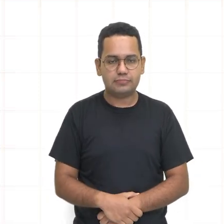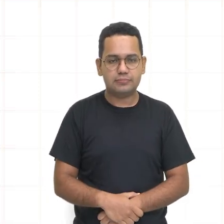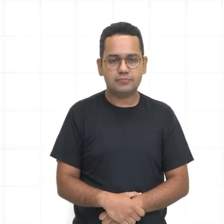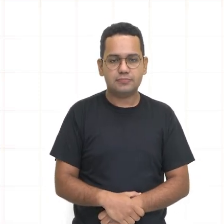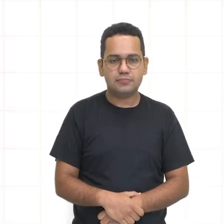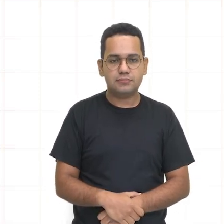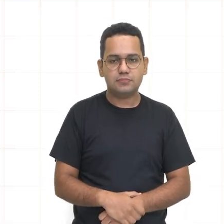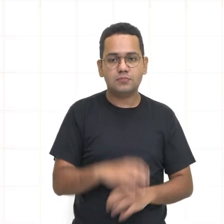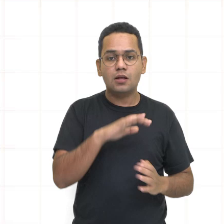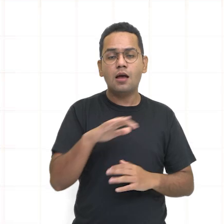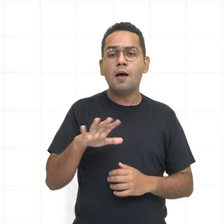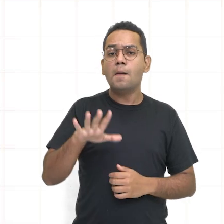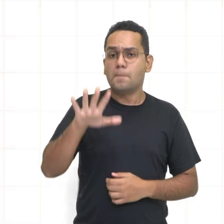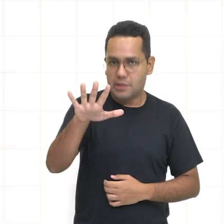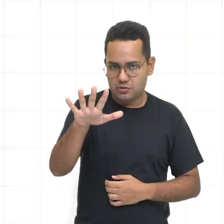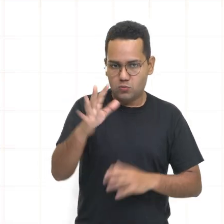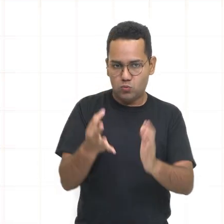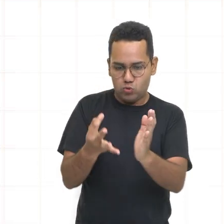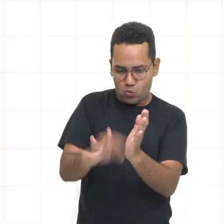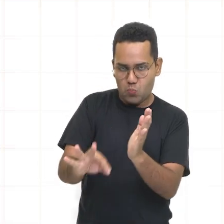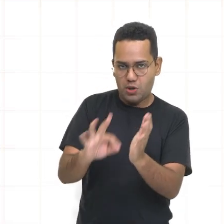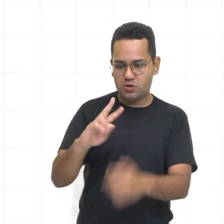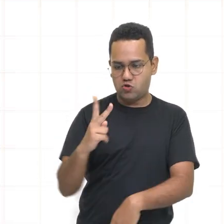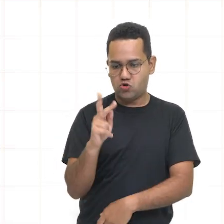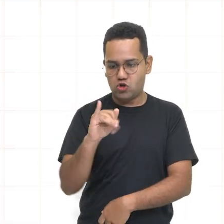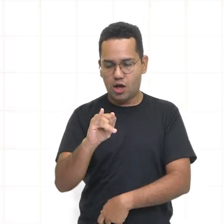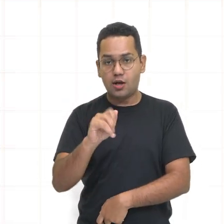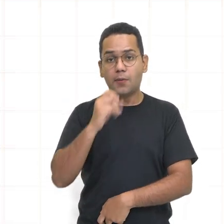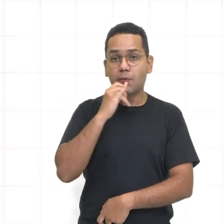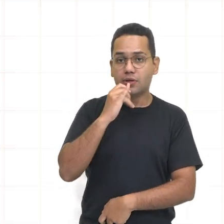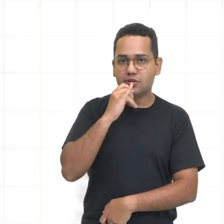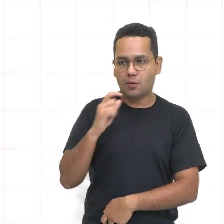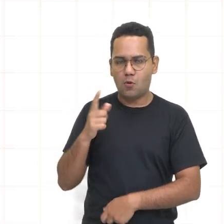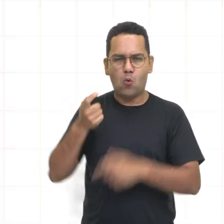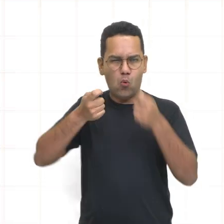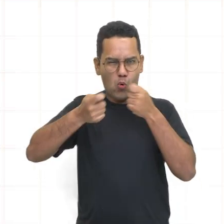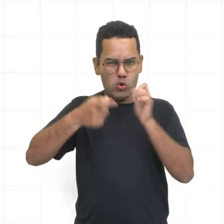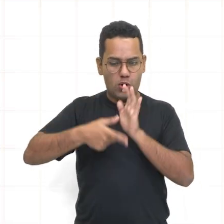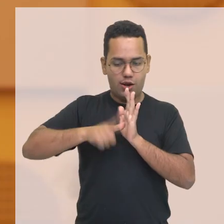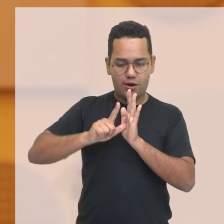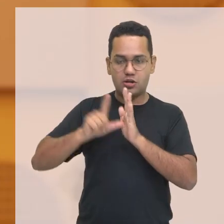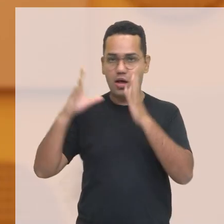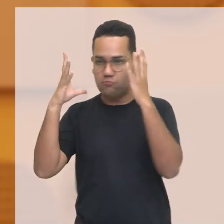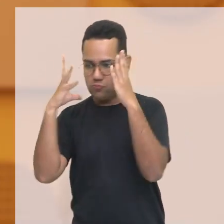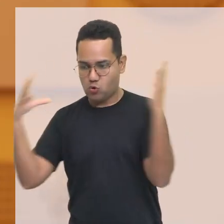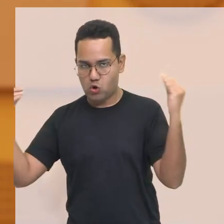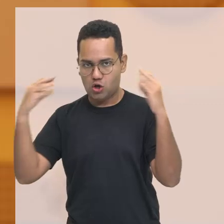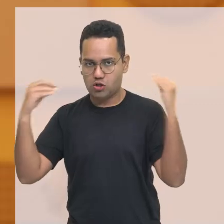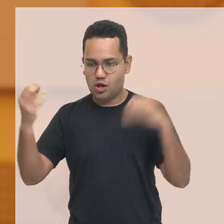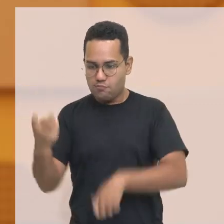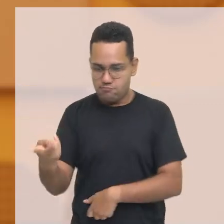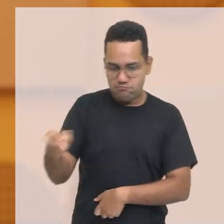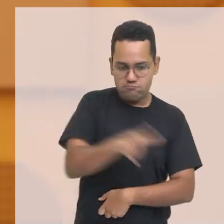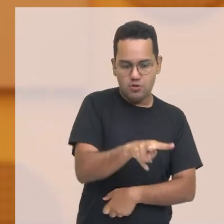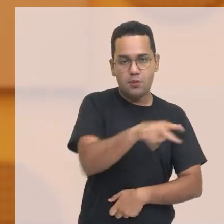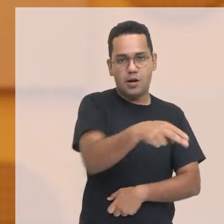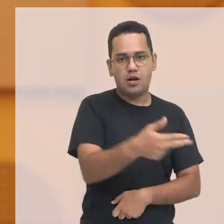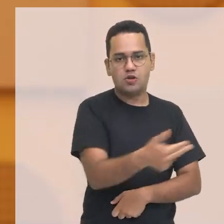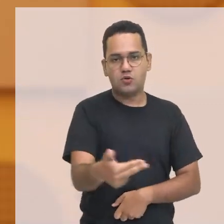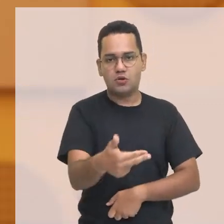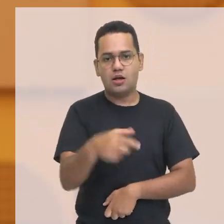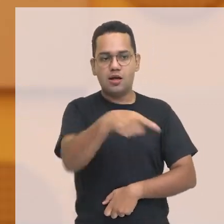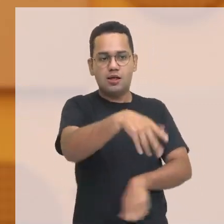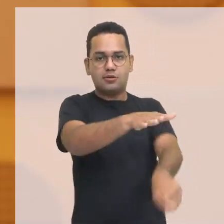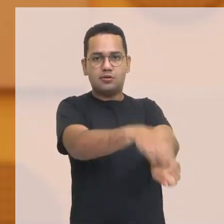que o Acordo de Haia vai transferir a soberania para a Indonésia e ali a partir daquele momento teremos um